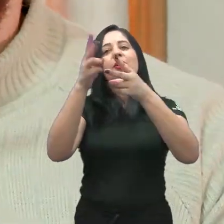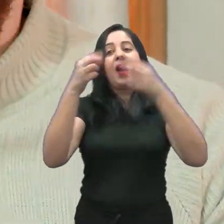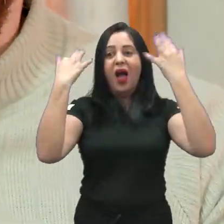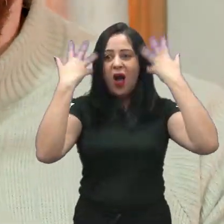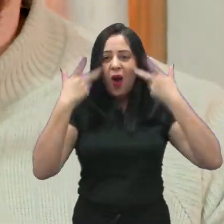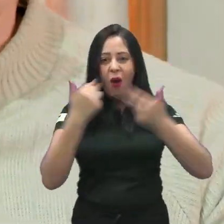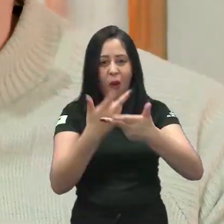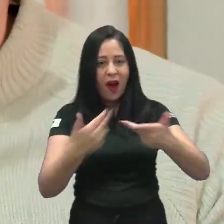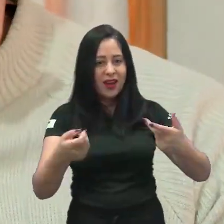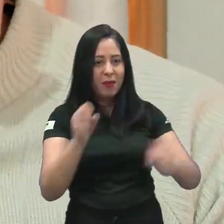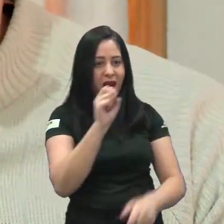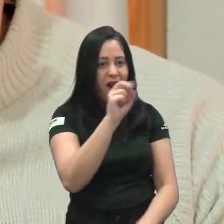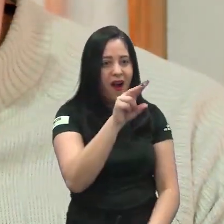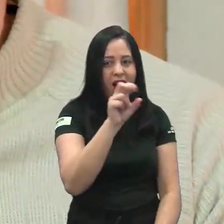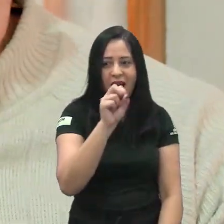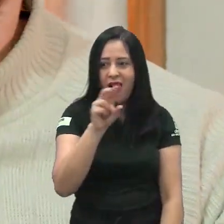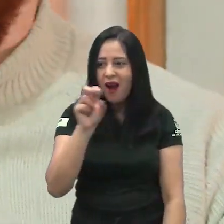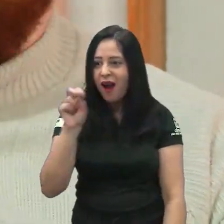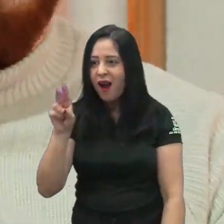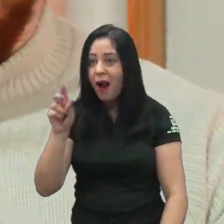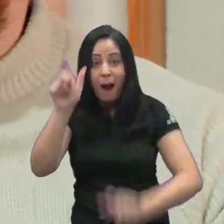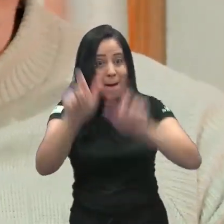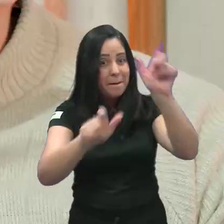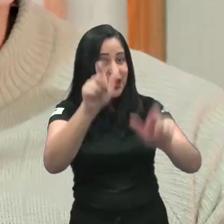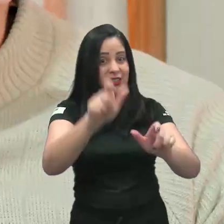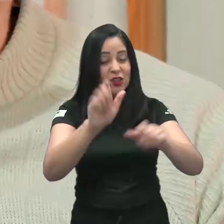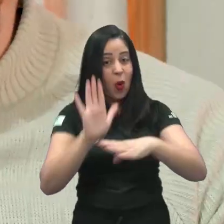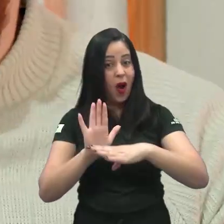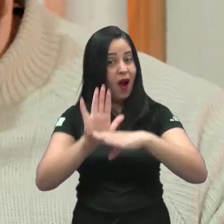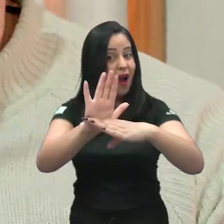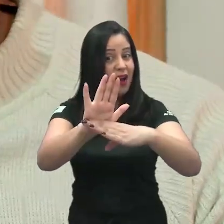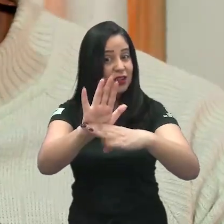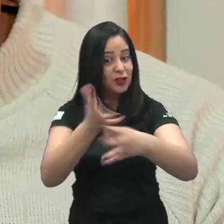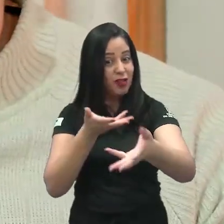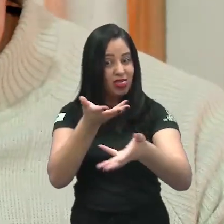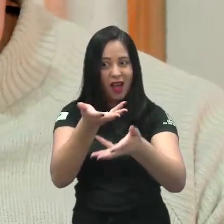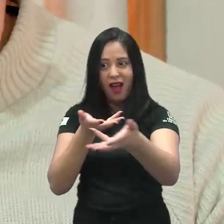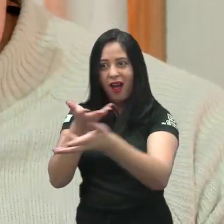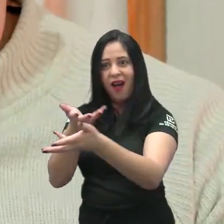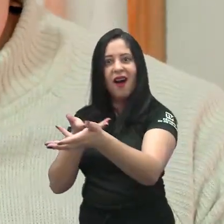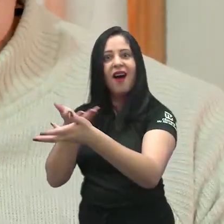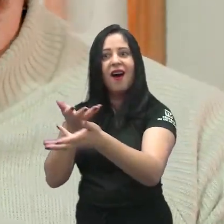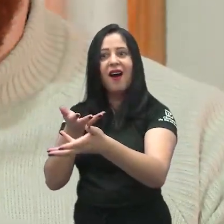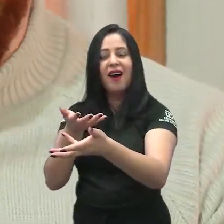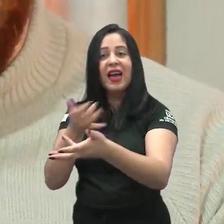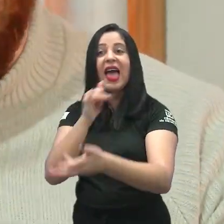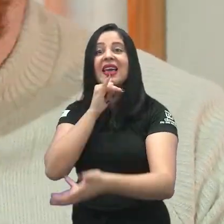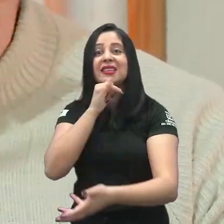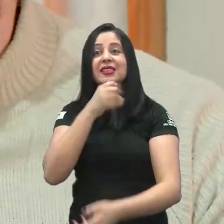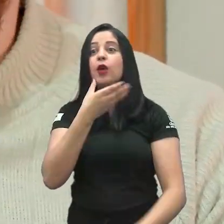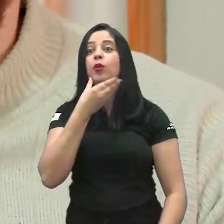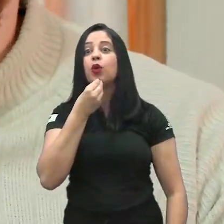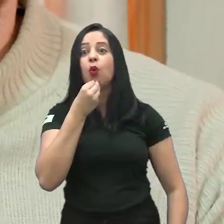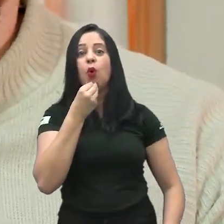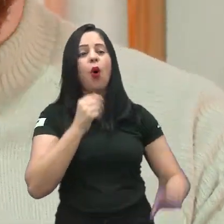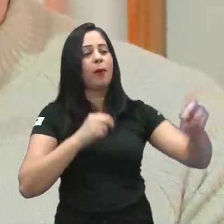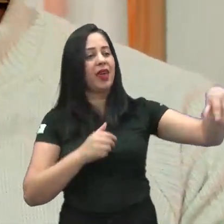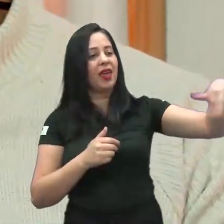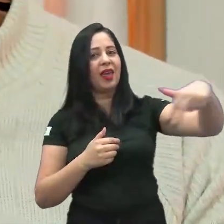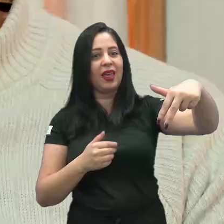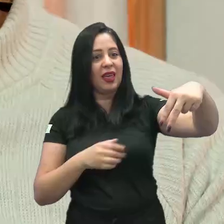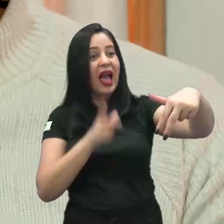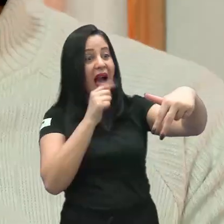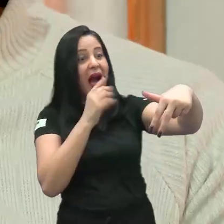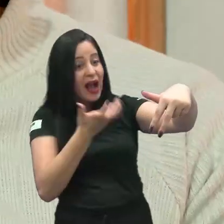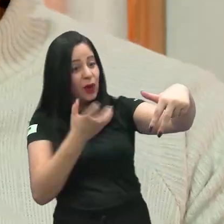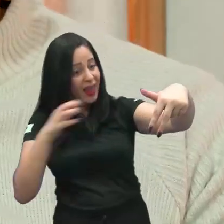animais, sabe? Seja cuidando das pessoas, seja ajudando o catador de rua que está passando na sua rua, você dá um copo d'água para ele, sabe?